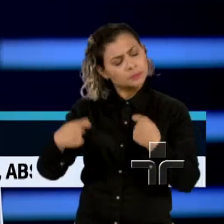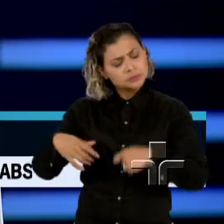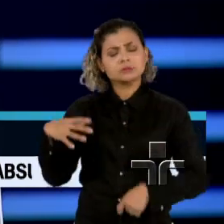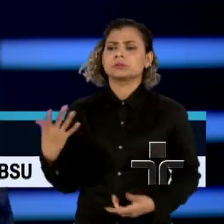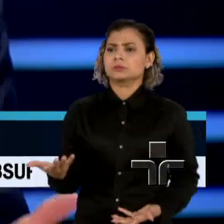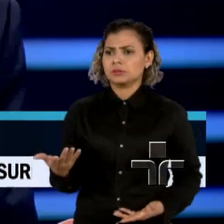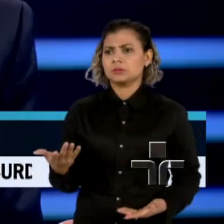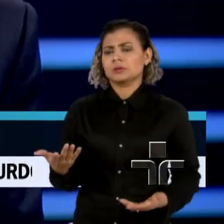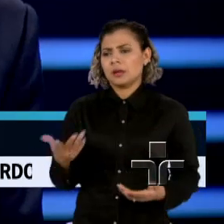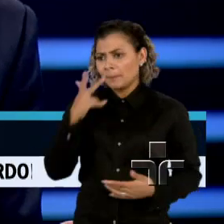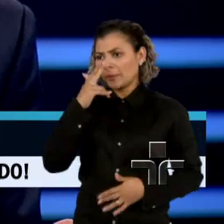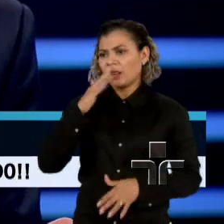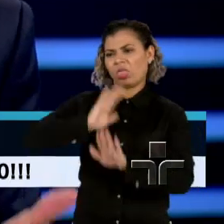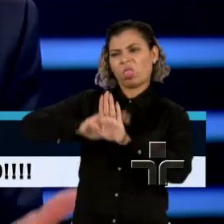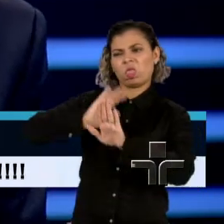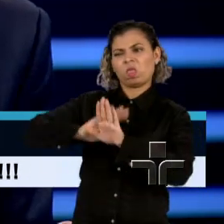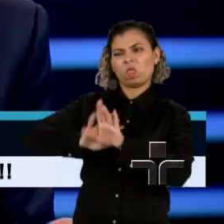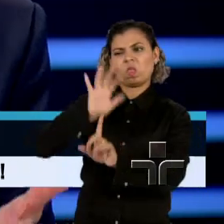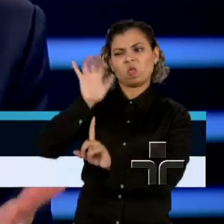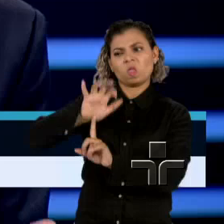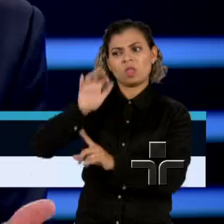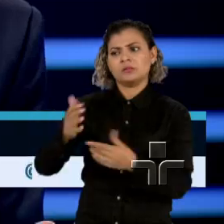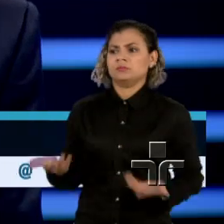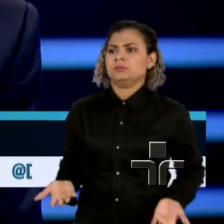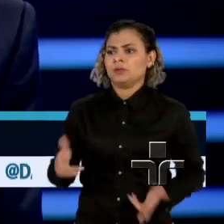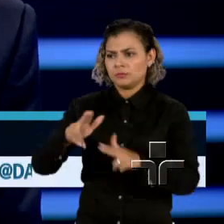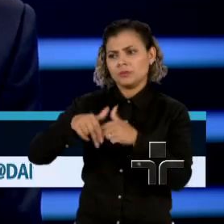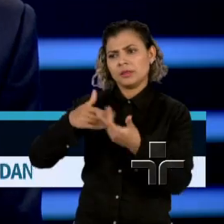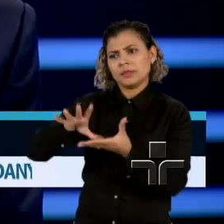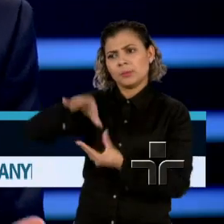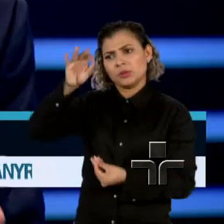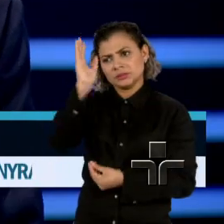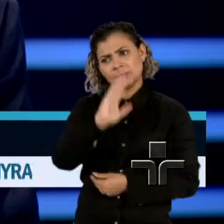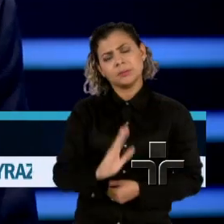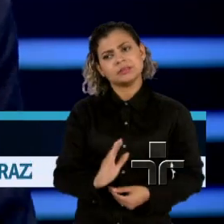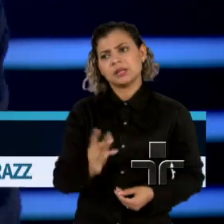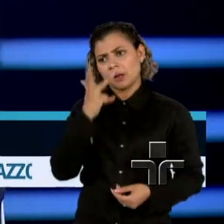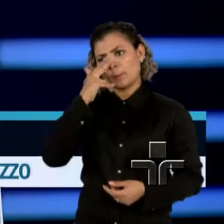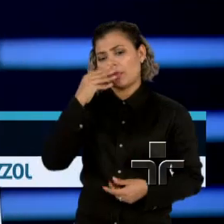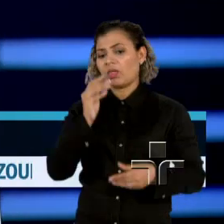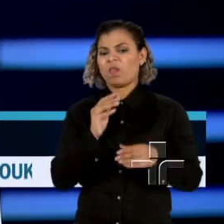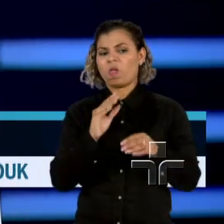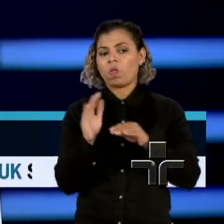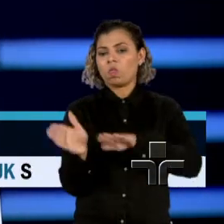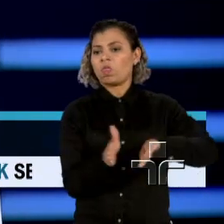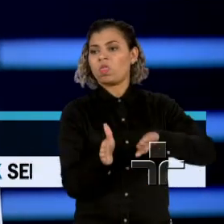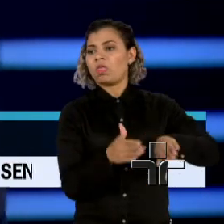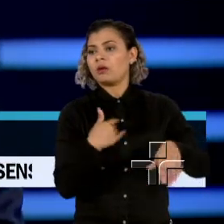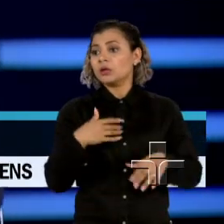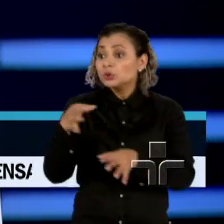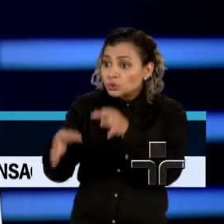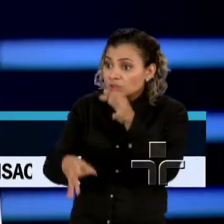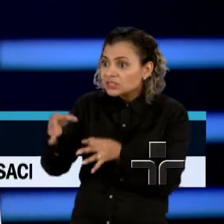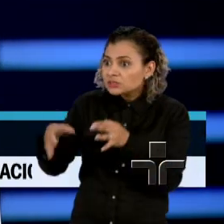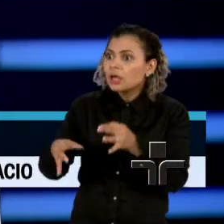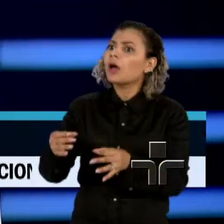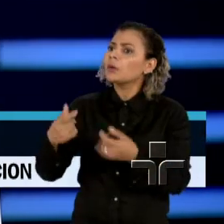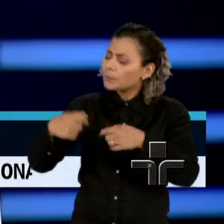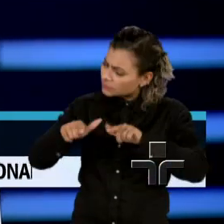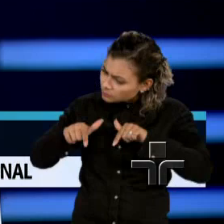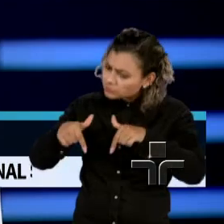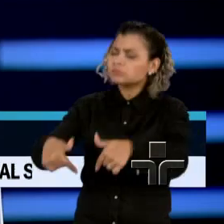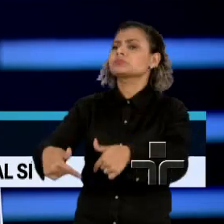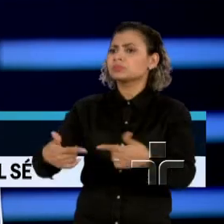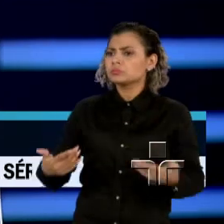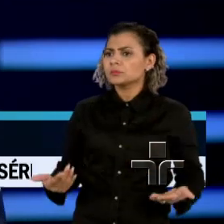Pode ser interpretado como intervenção no processo democrático brasileiro. É o judiciário fugindo da sua função e querendo assumir parte do jogo